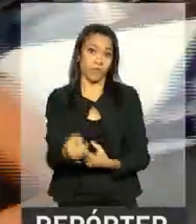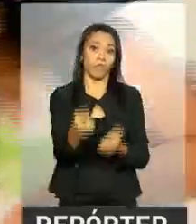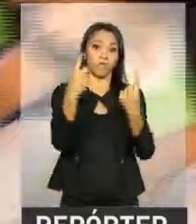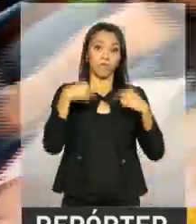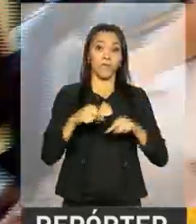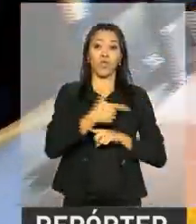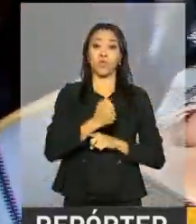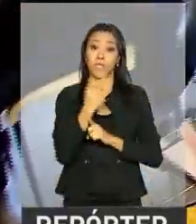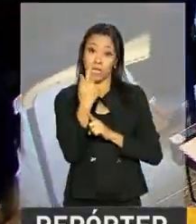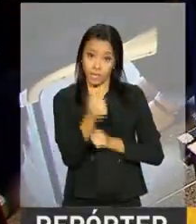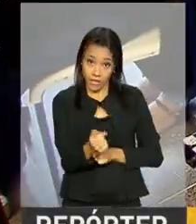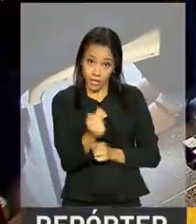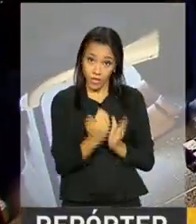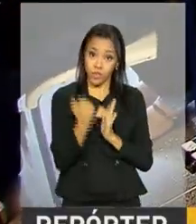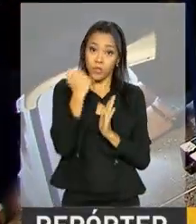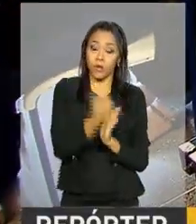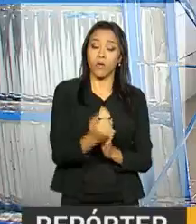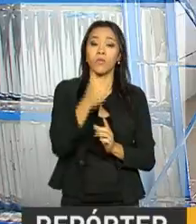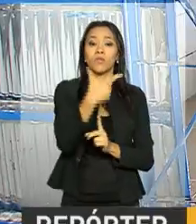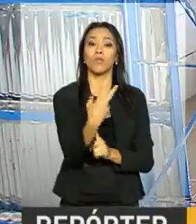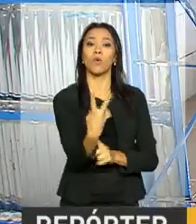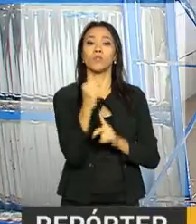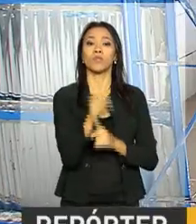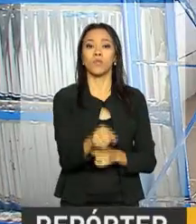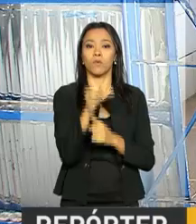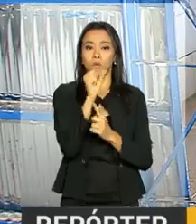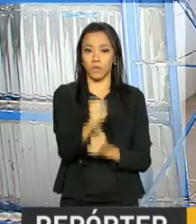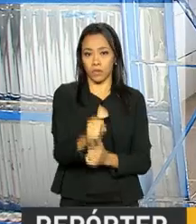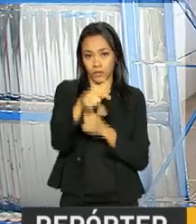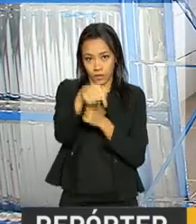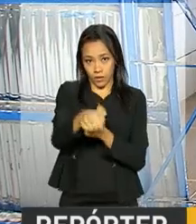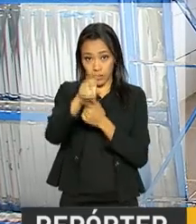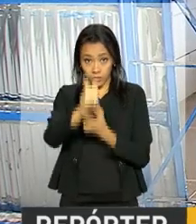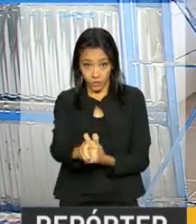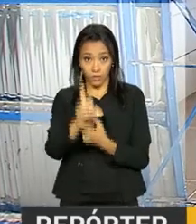2017 vai subir para 2.800